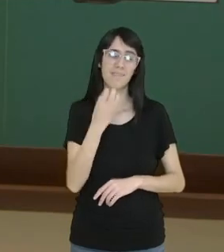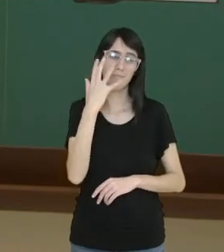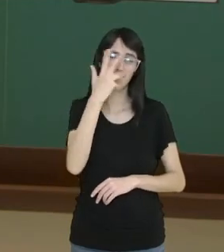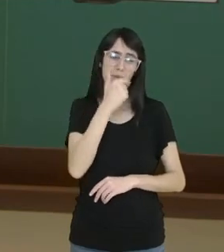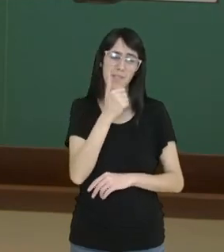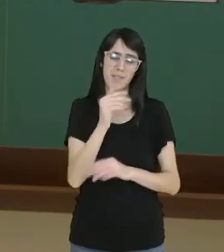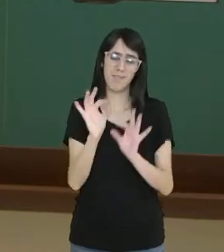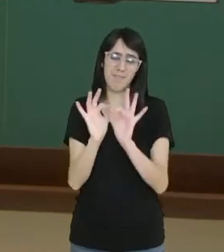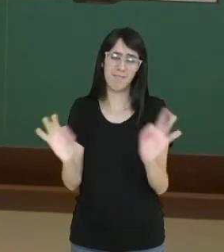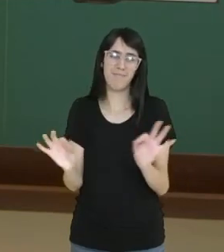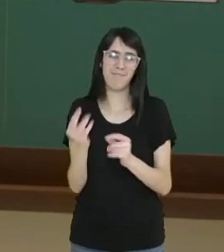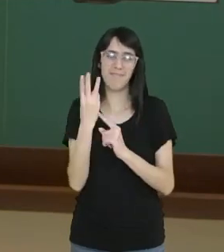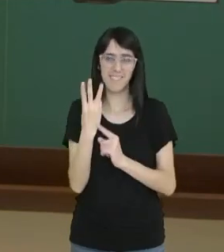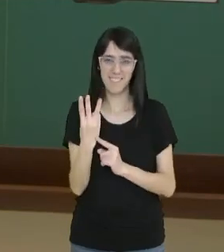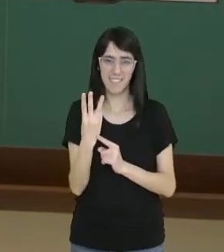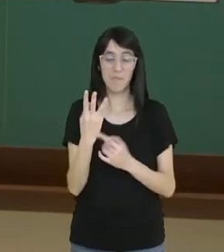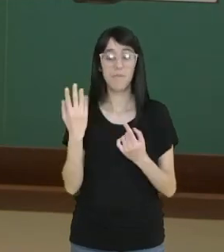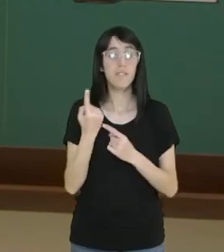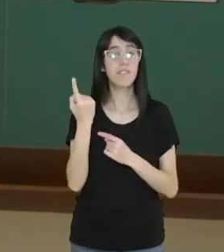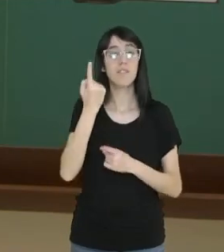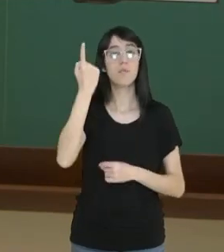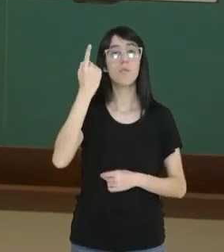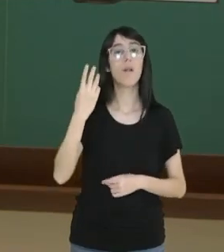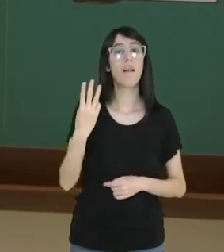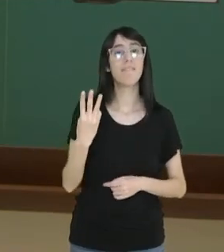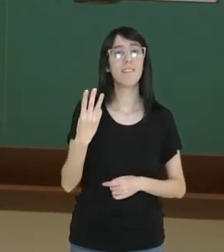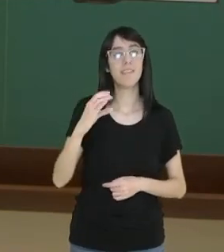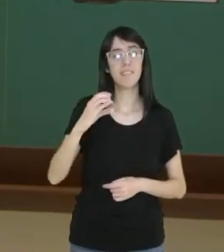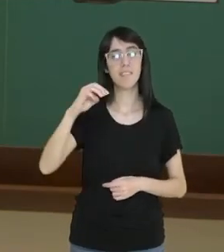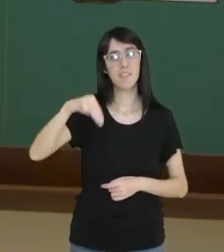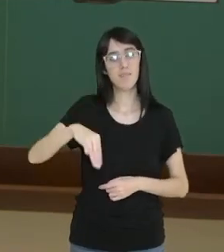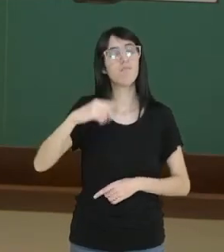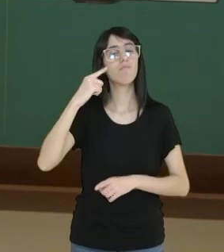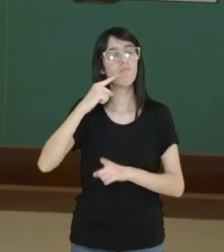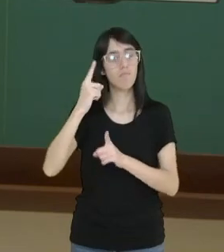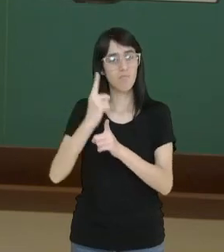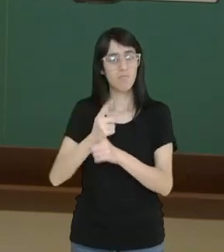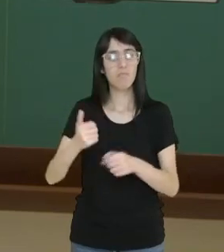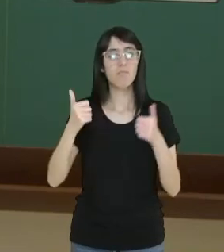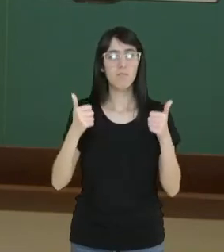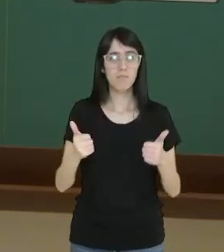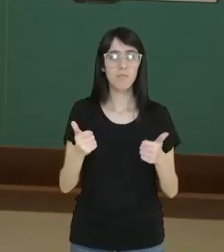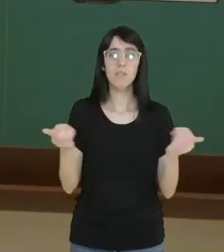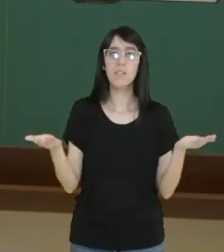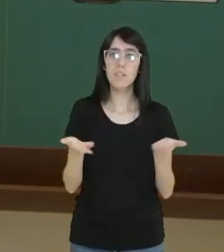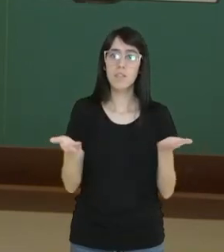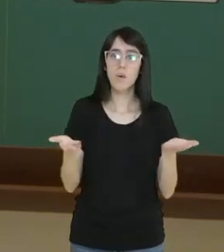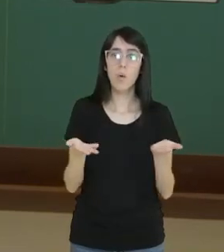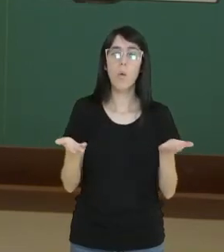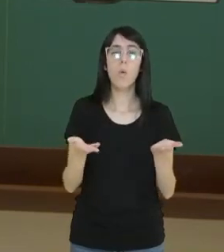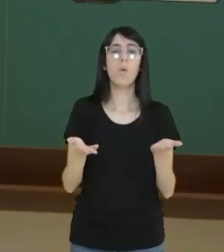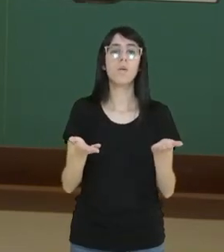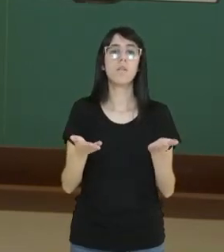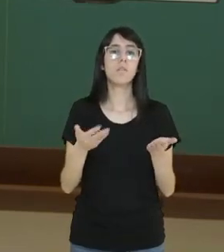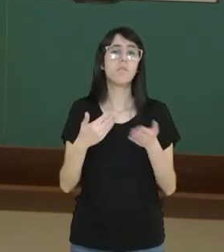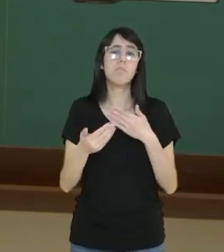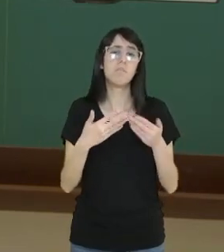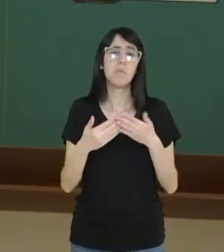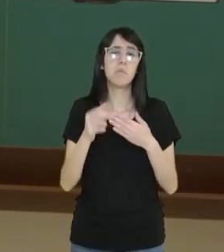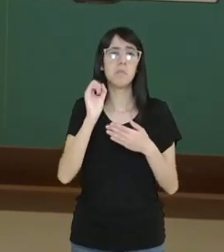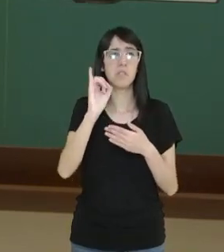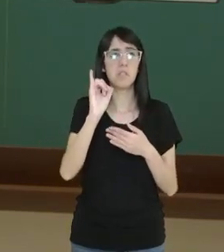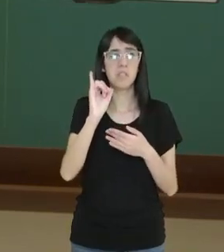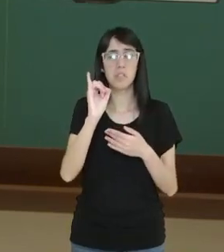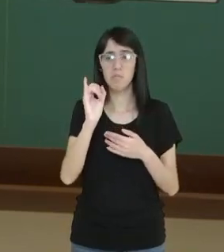Então, essa alturinha aqui, ó, vale 3. Pronto, descoberta essa altura, daí tanto faz você usar esse triângulo de baixo ou daqui, que